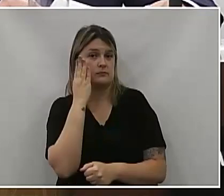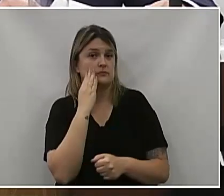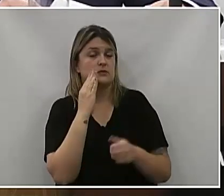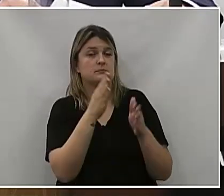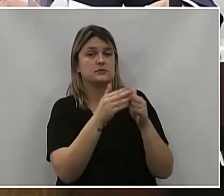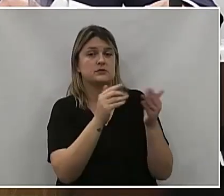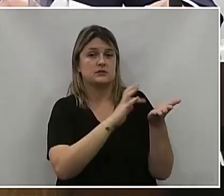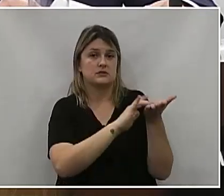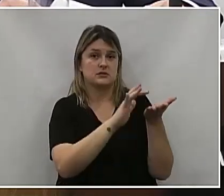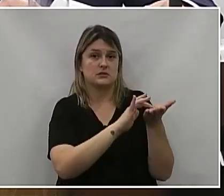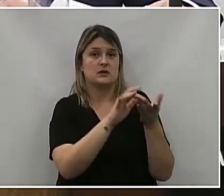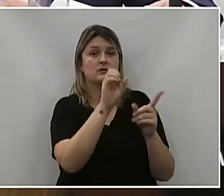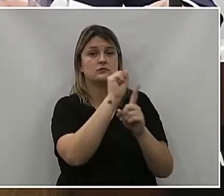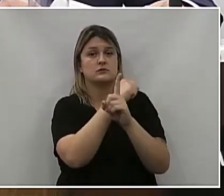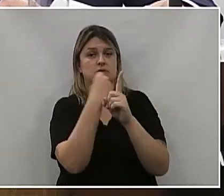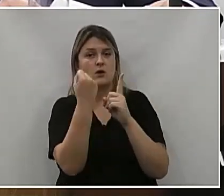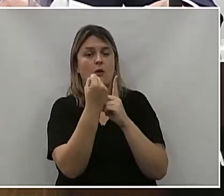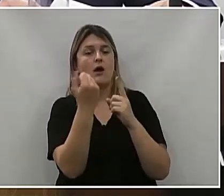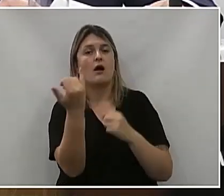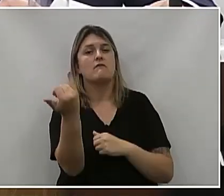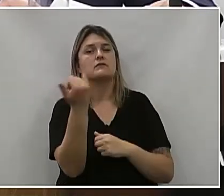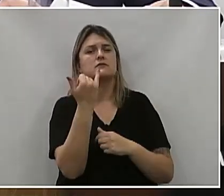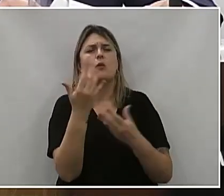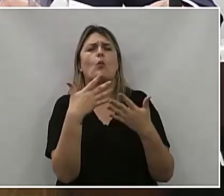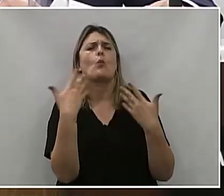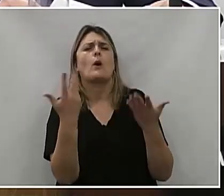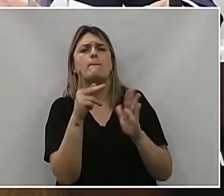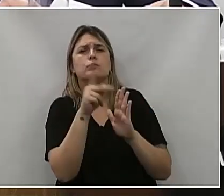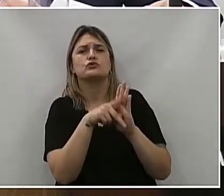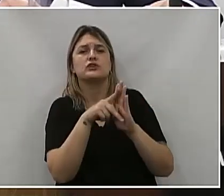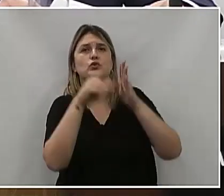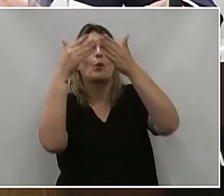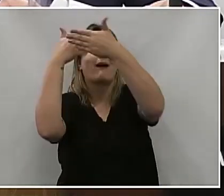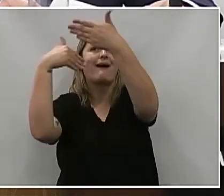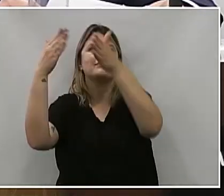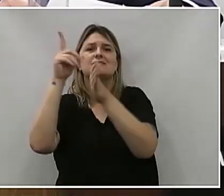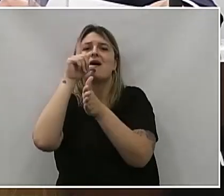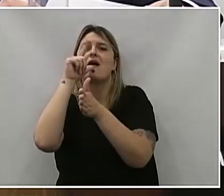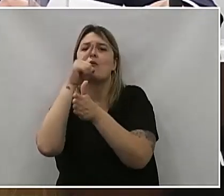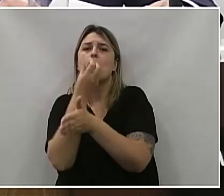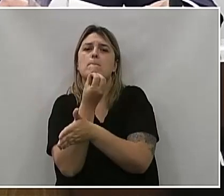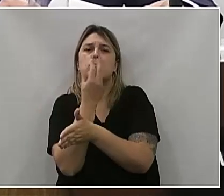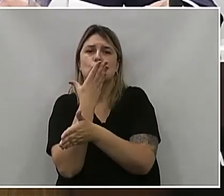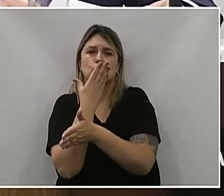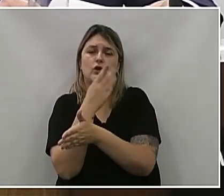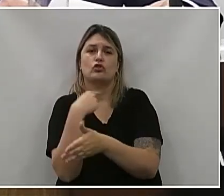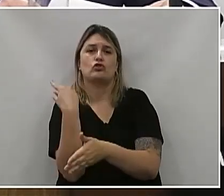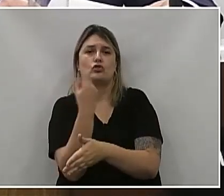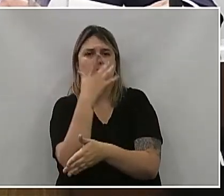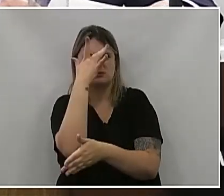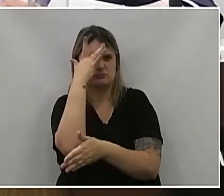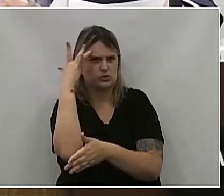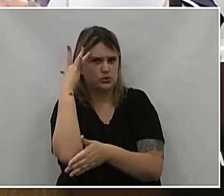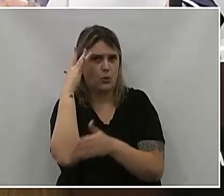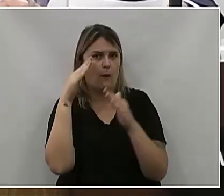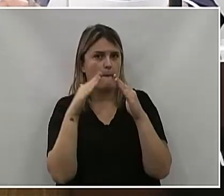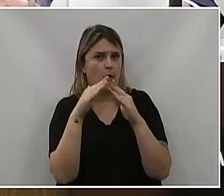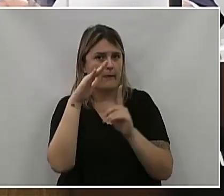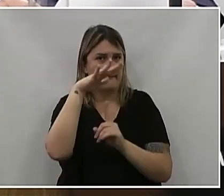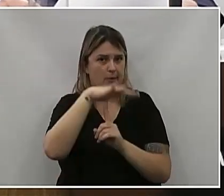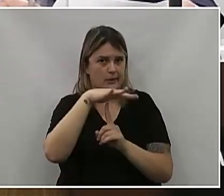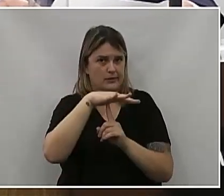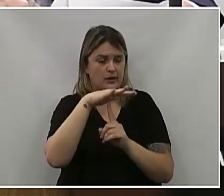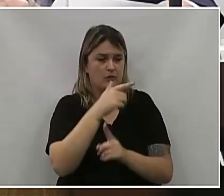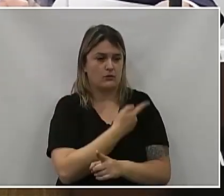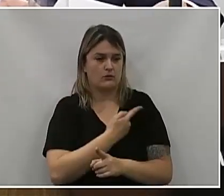Secretaria de Assistência Social, para que informe sobre o projeto Caixa de Água Boa, que faz parte do programa Nossa Gente Paraná, oferecido